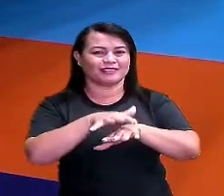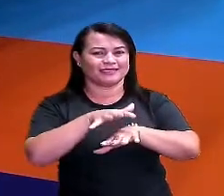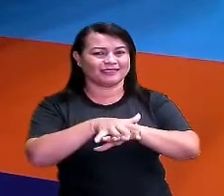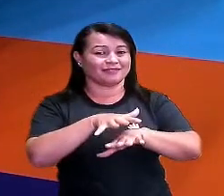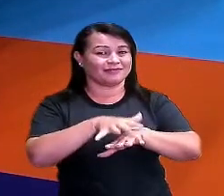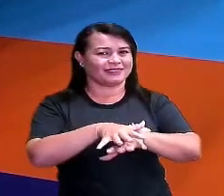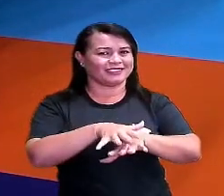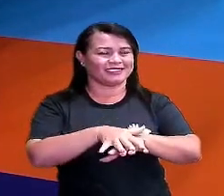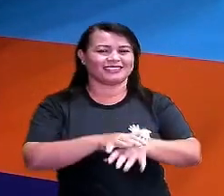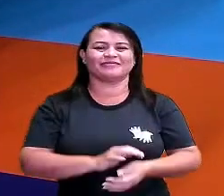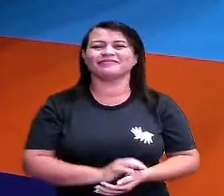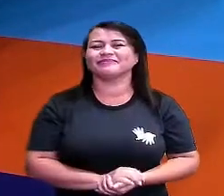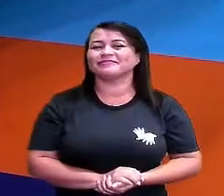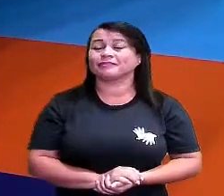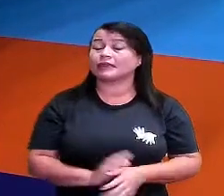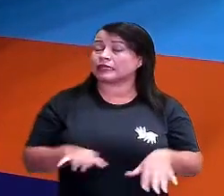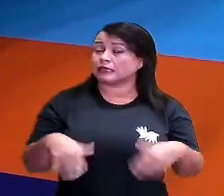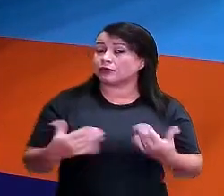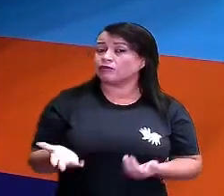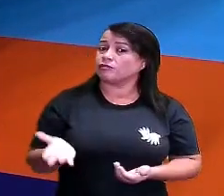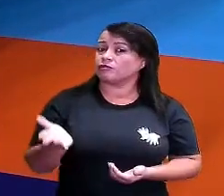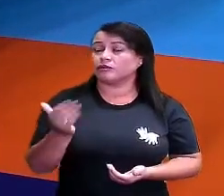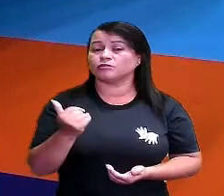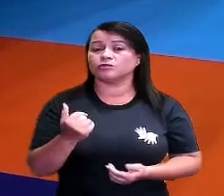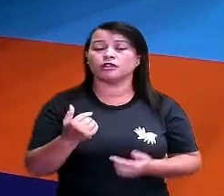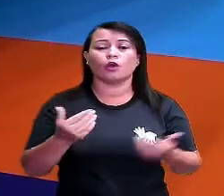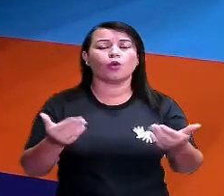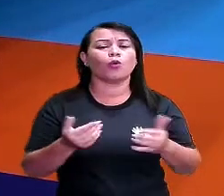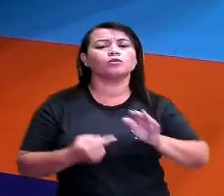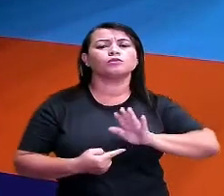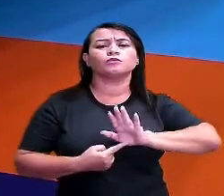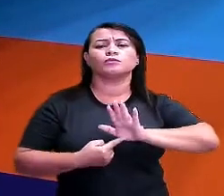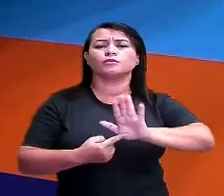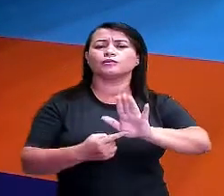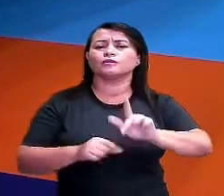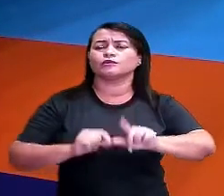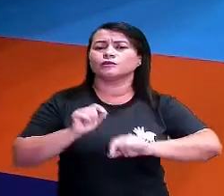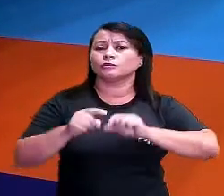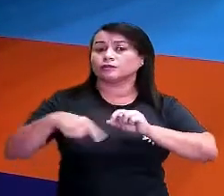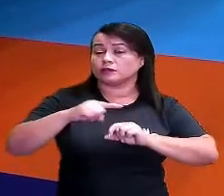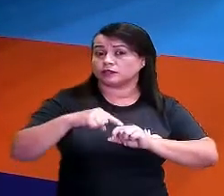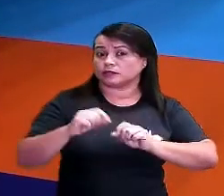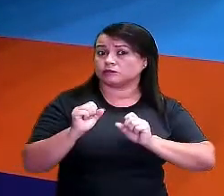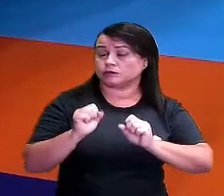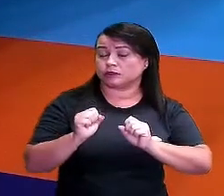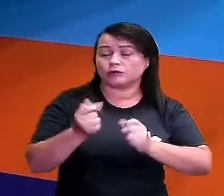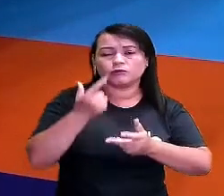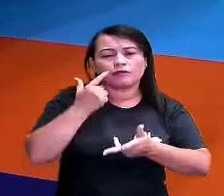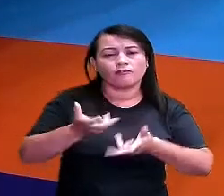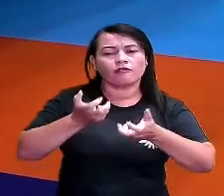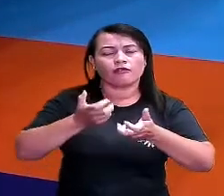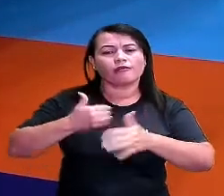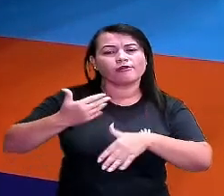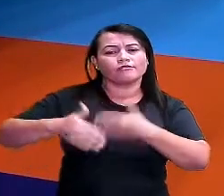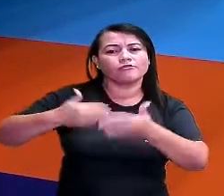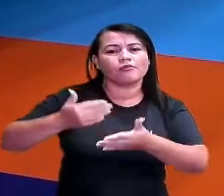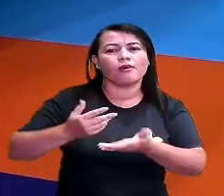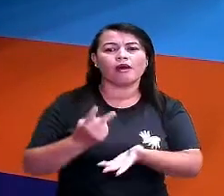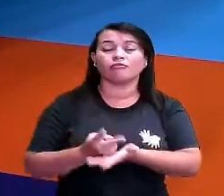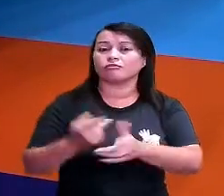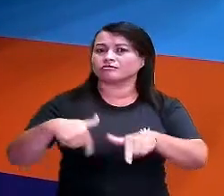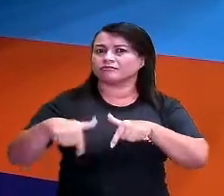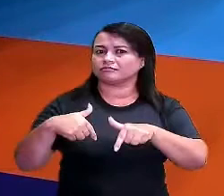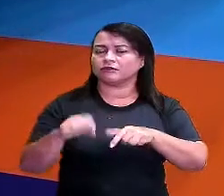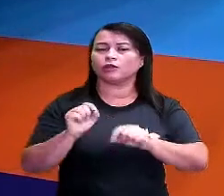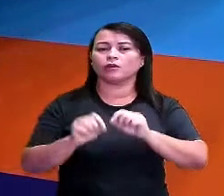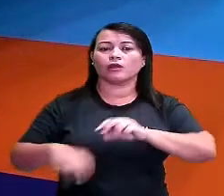da matemática. Então, vamos lá. Hoje eu trago aqui para que a gente possa dar continuidade ao nosso trabalho, a